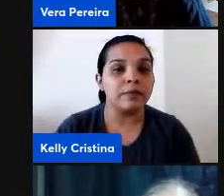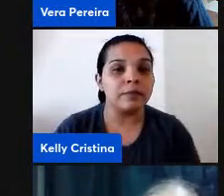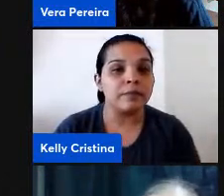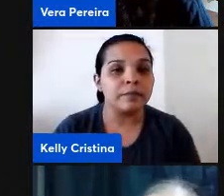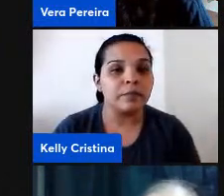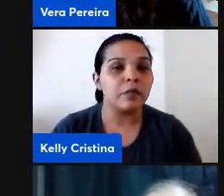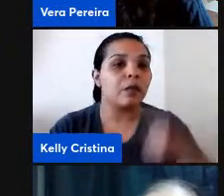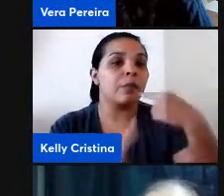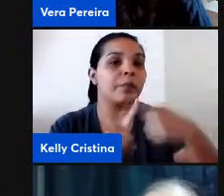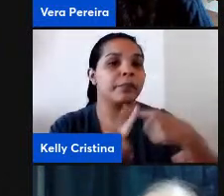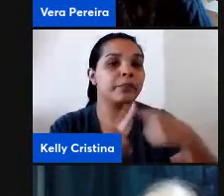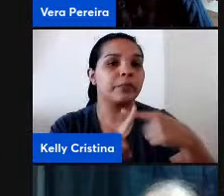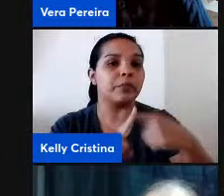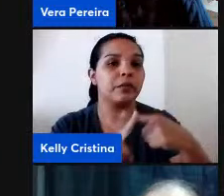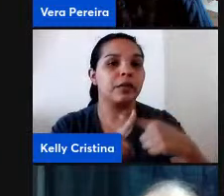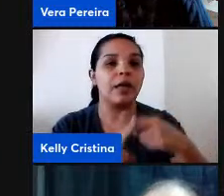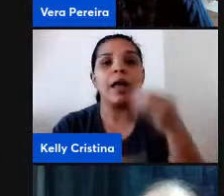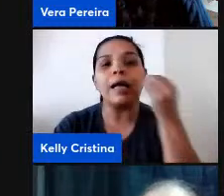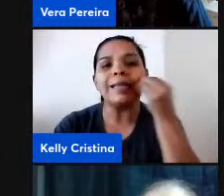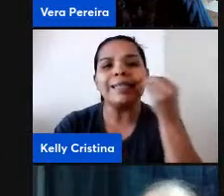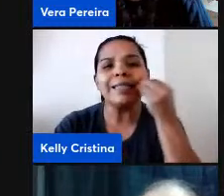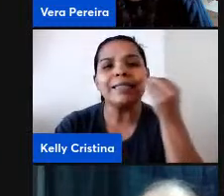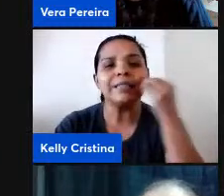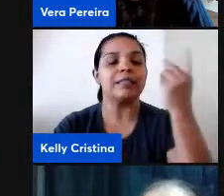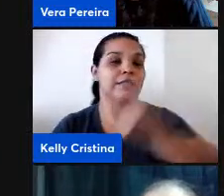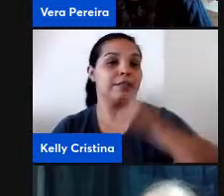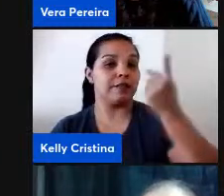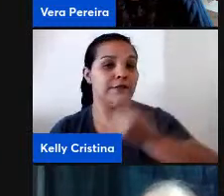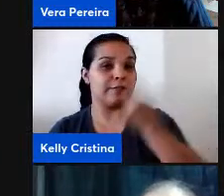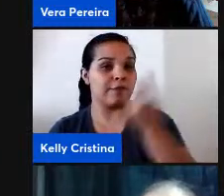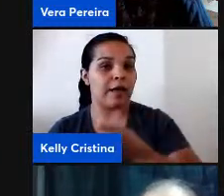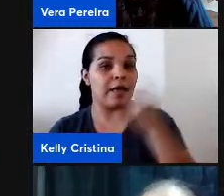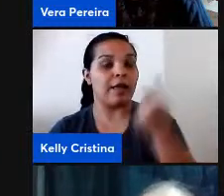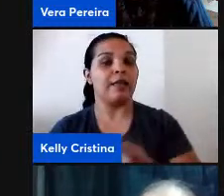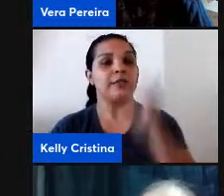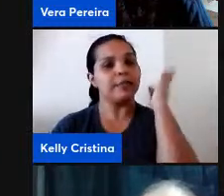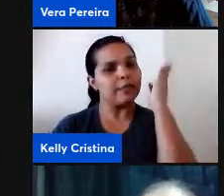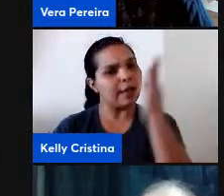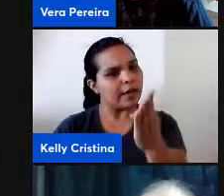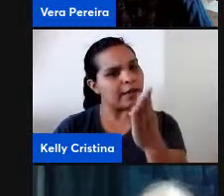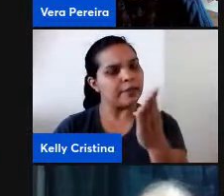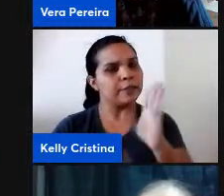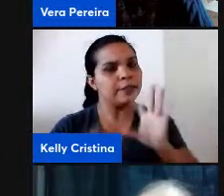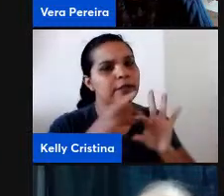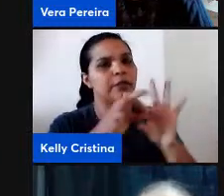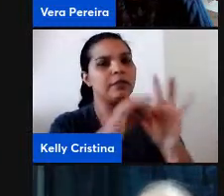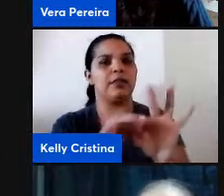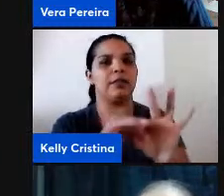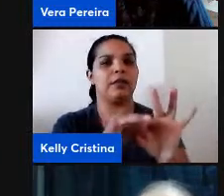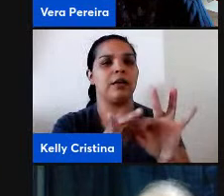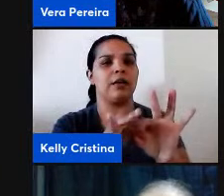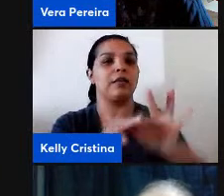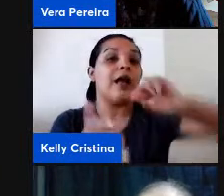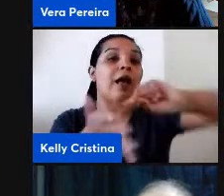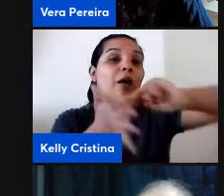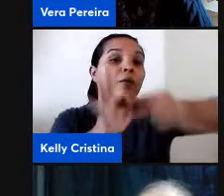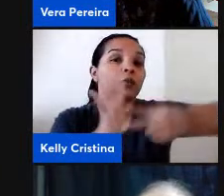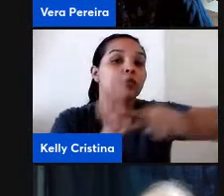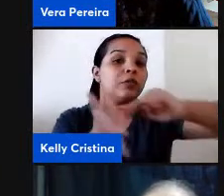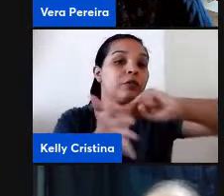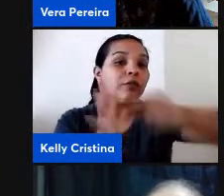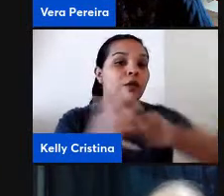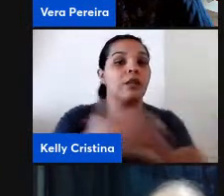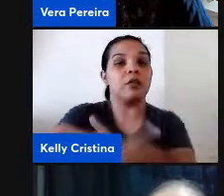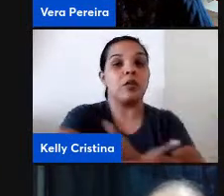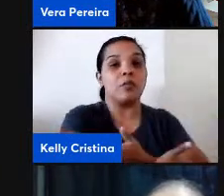porque a tentativa de fala está diretamente ligada aos significados que o bebê